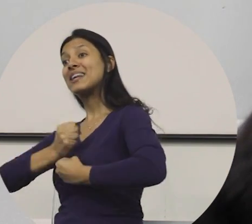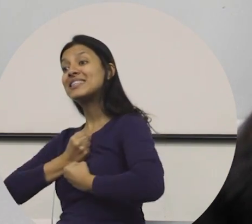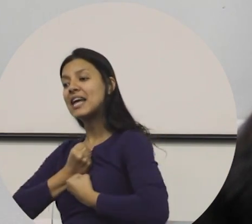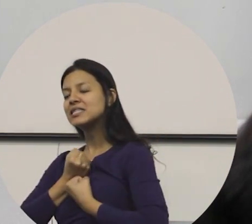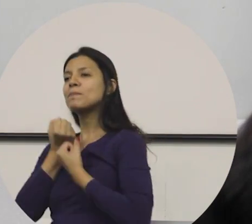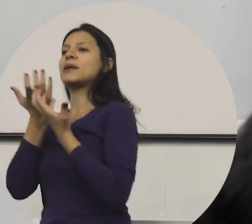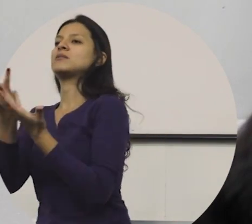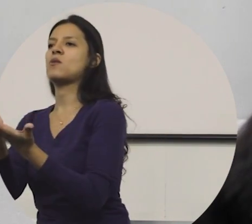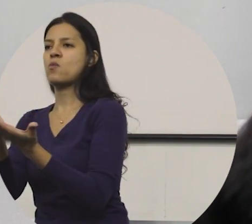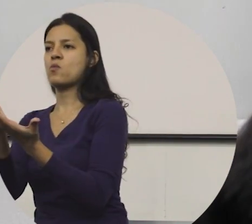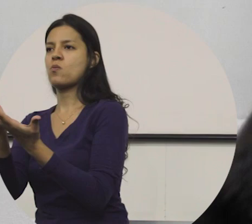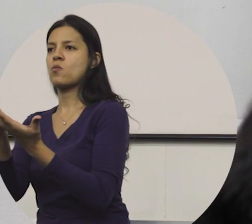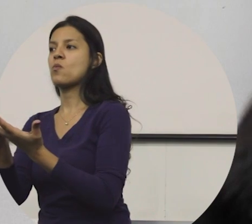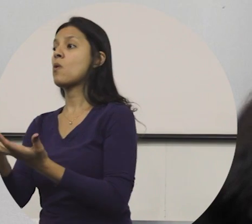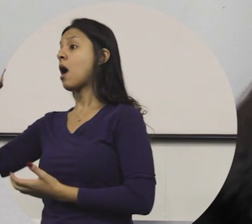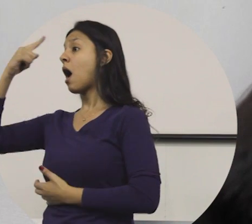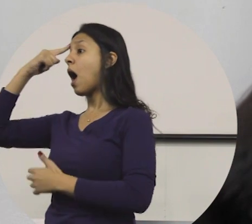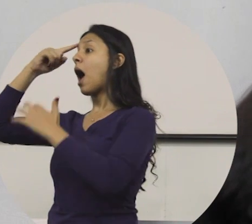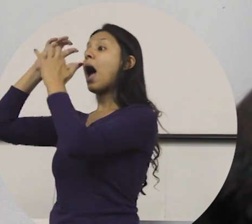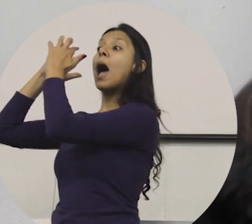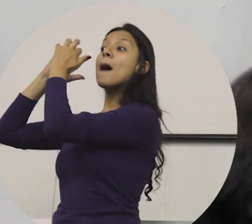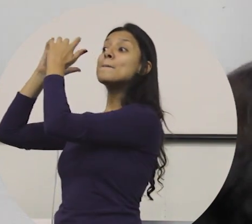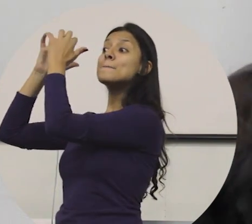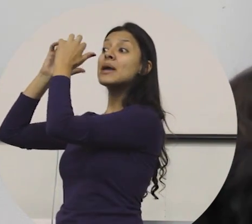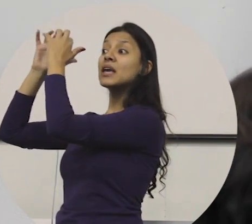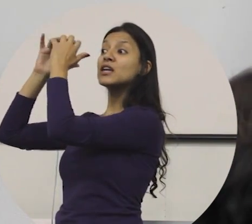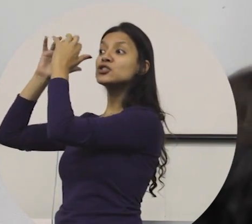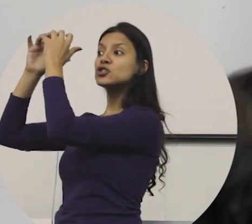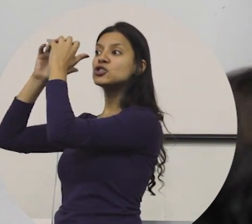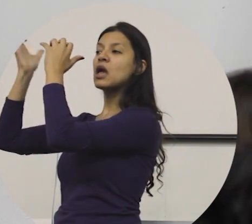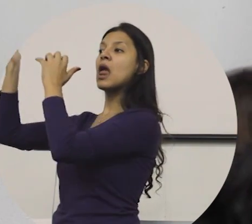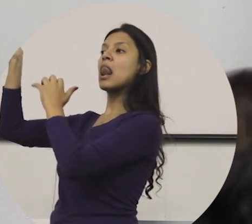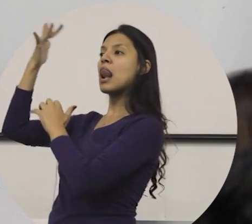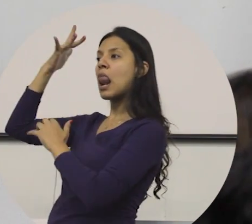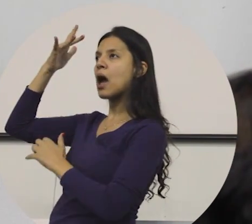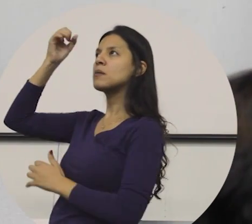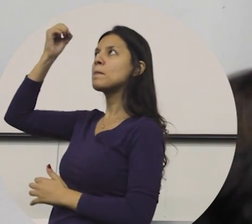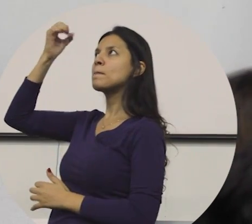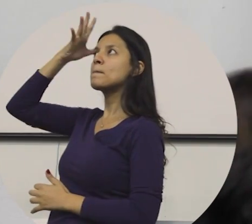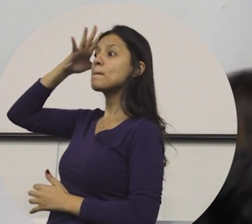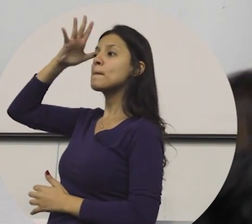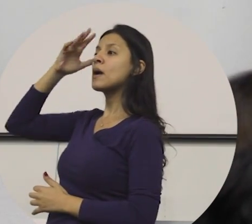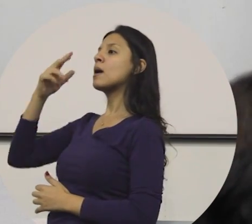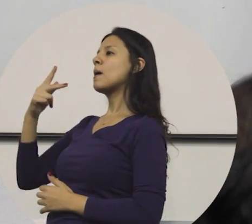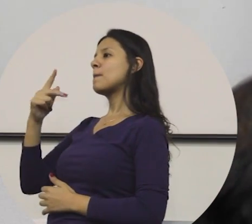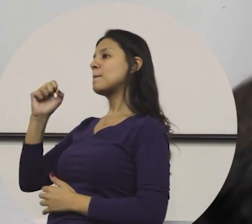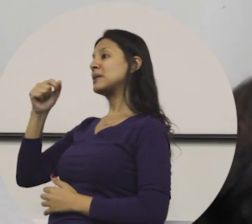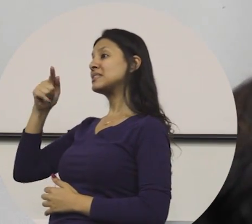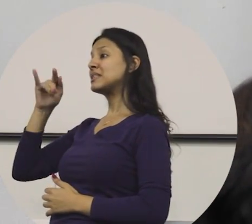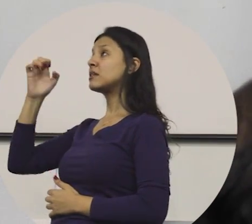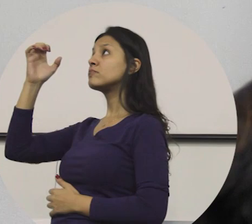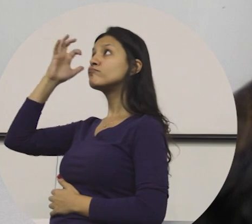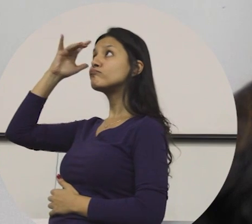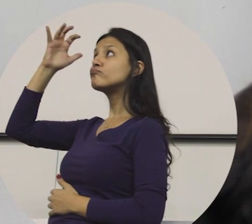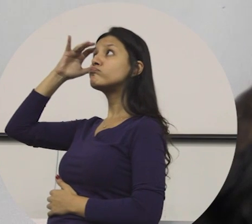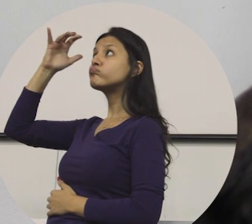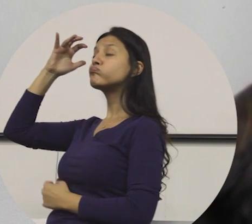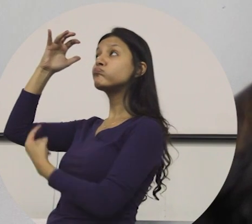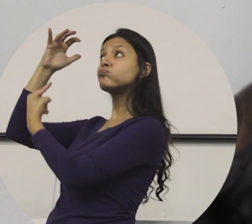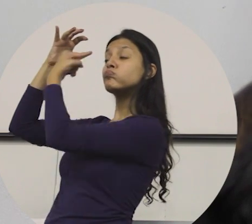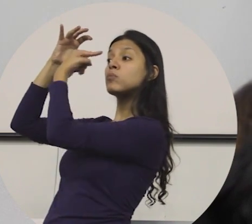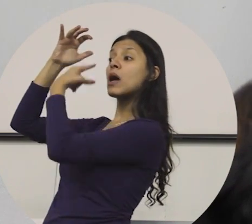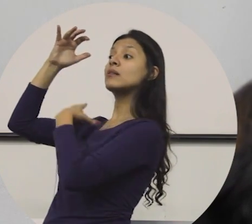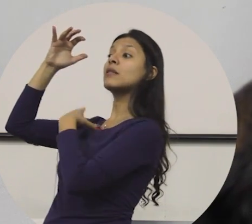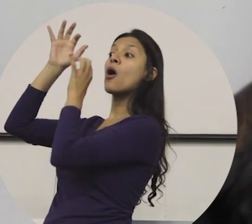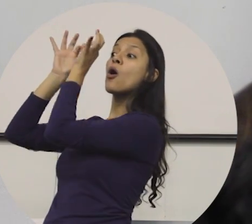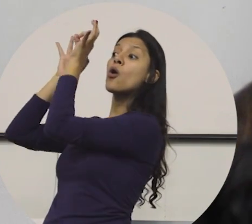Como que a minha mente, como que lá na minha psique, na minha cabeça, está organizado